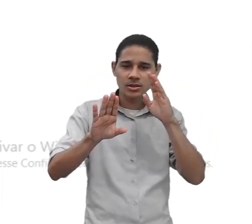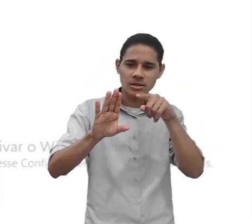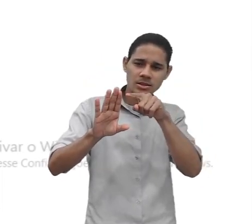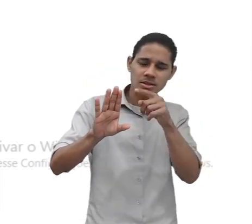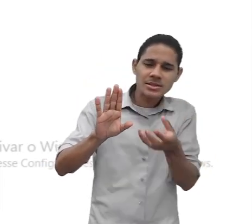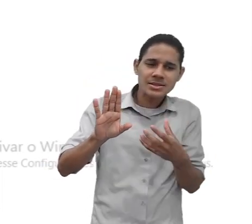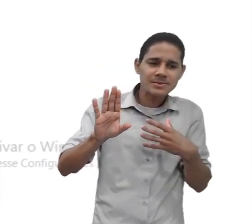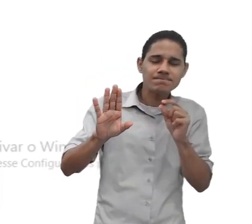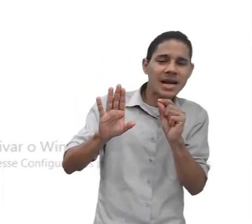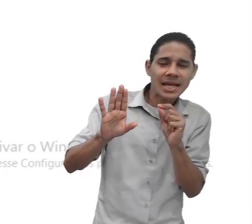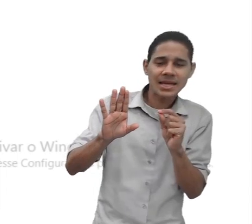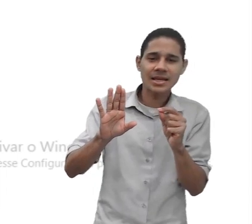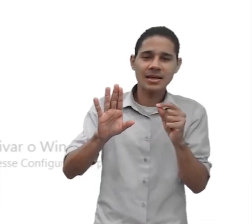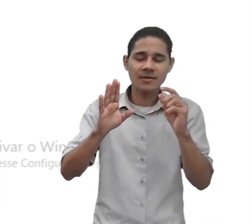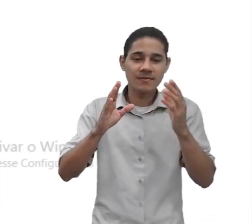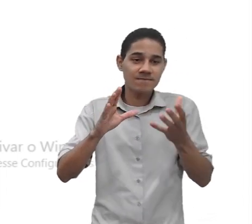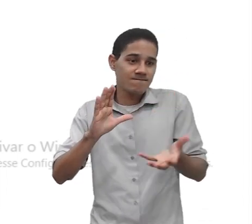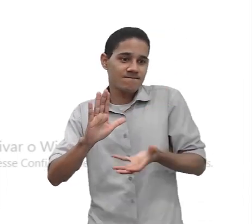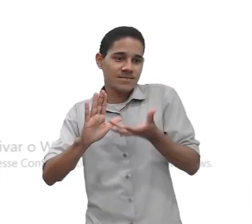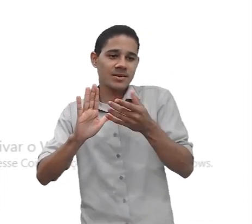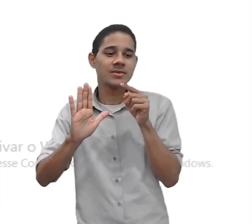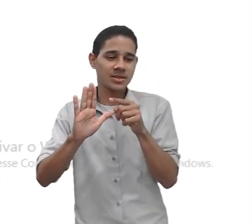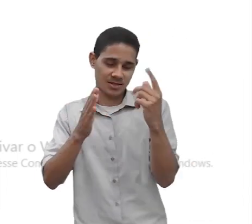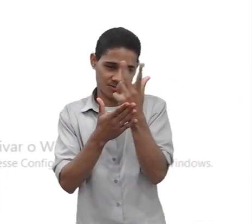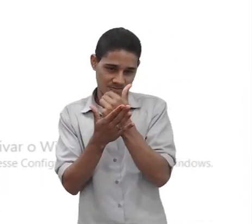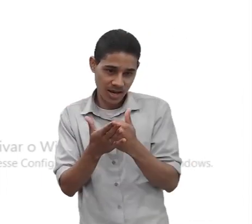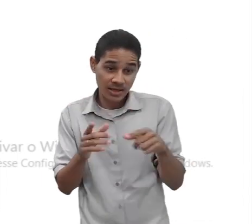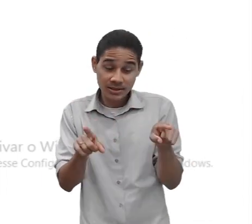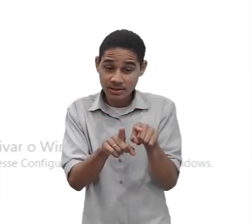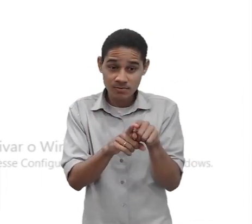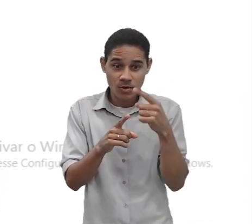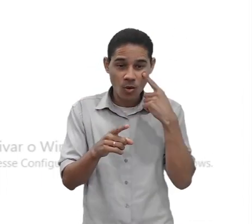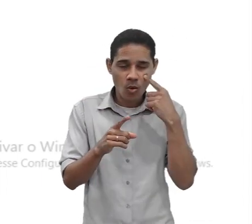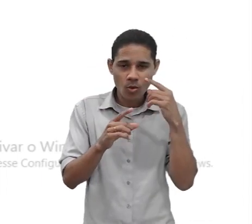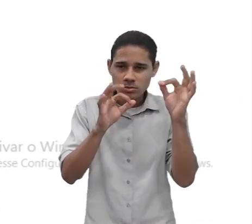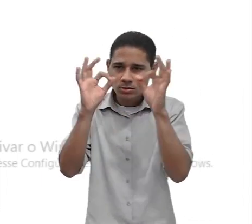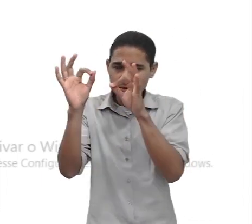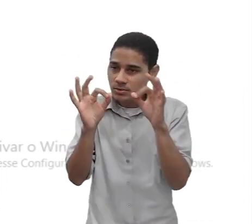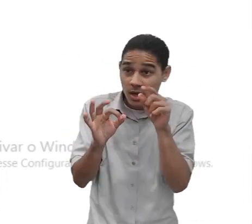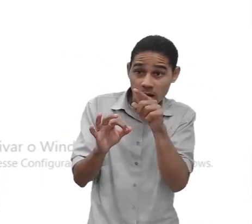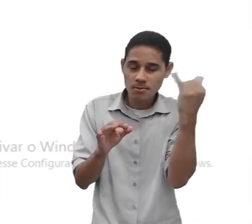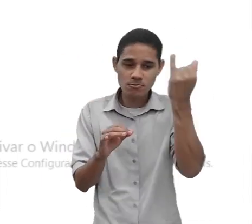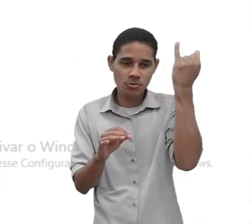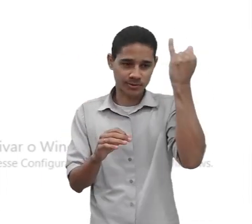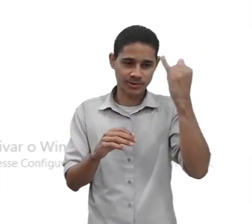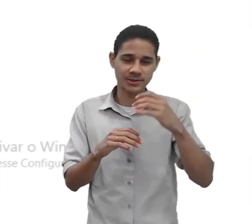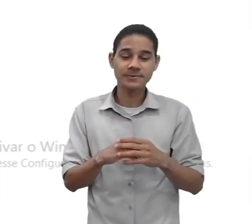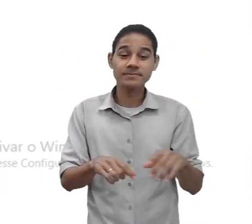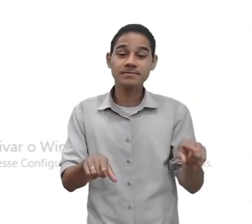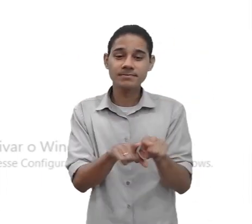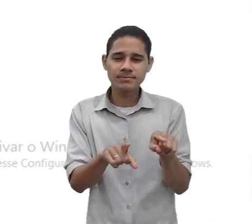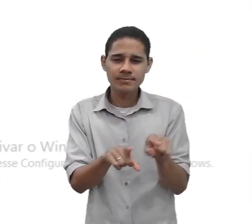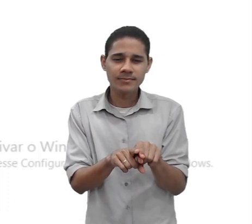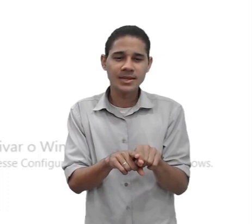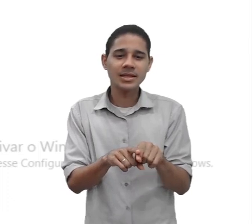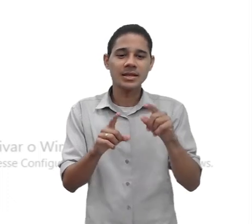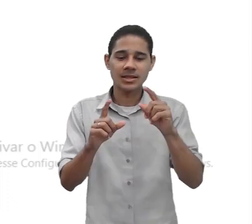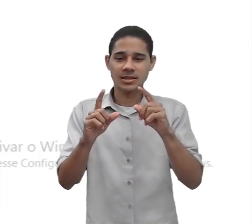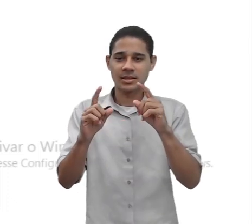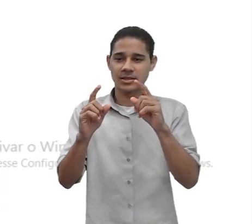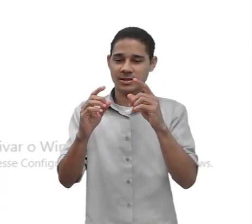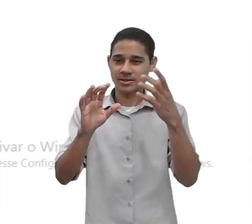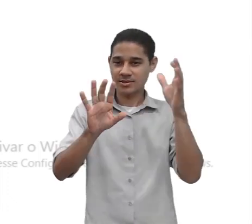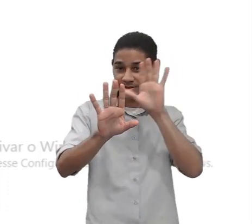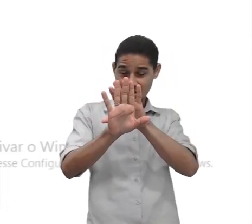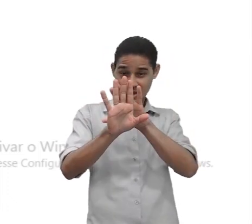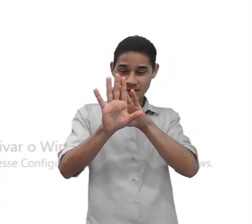a uma imagem, também servem para direcionar o olhar para partes relevantes, serve também de transição entre o interior e